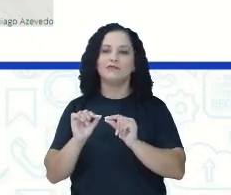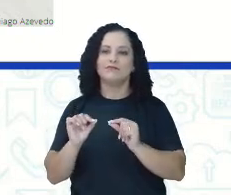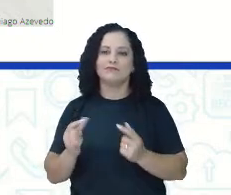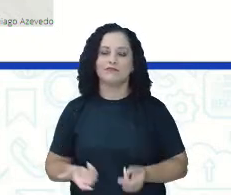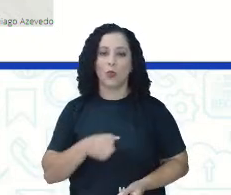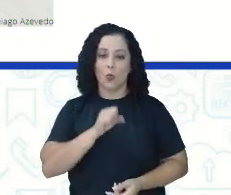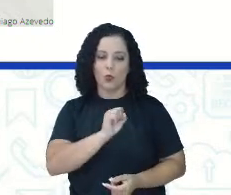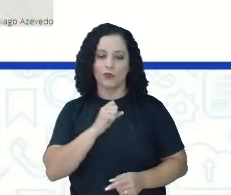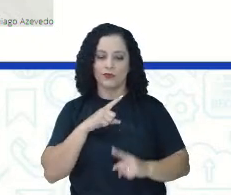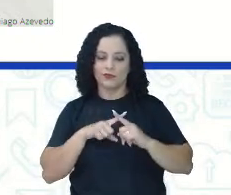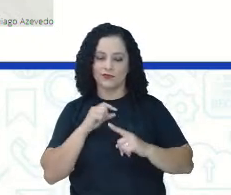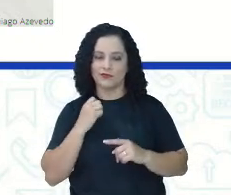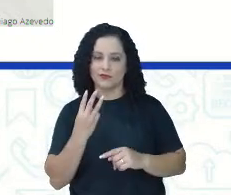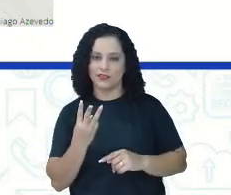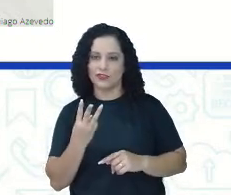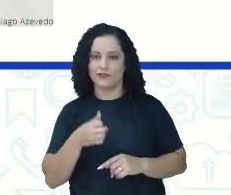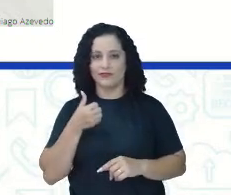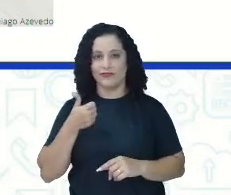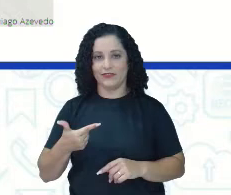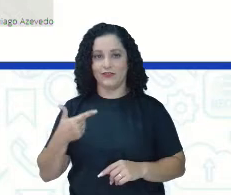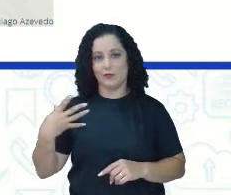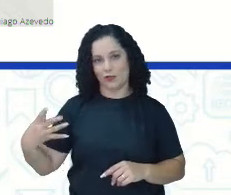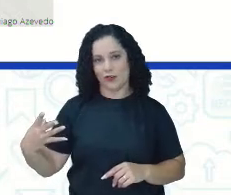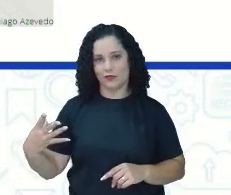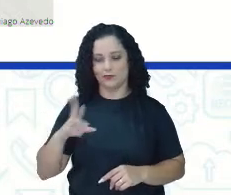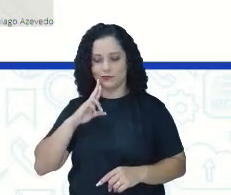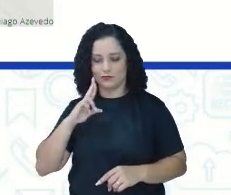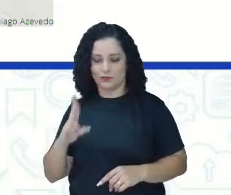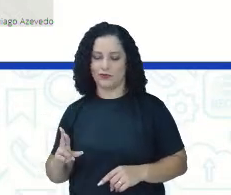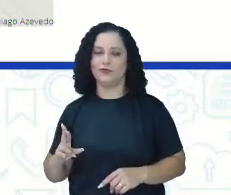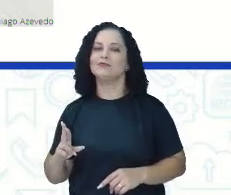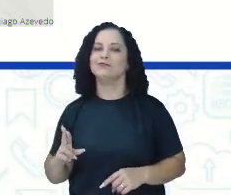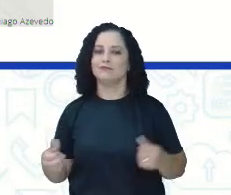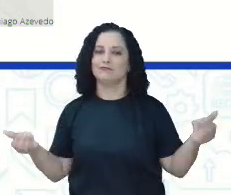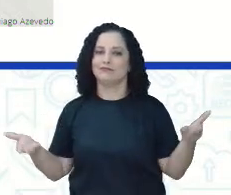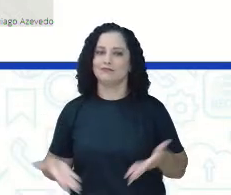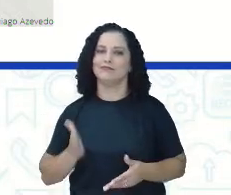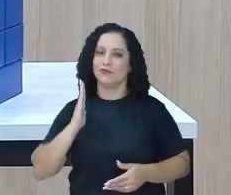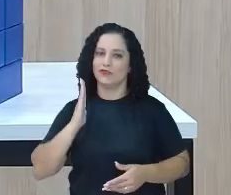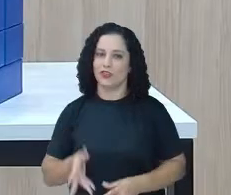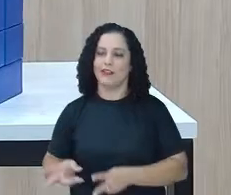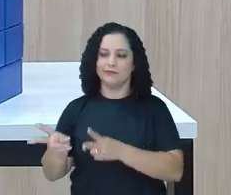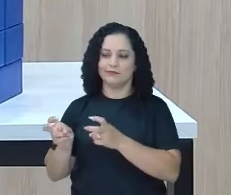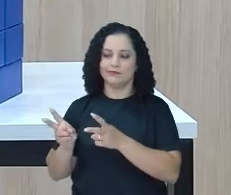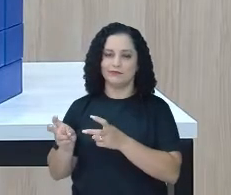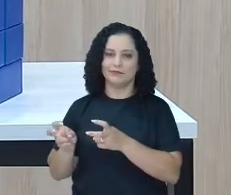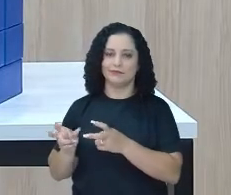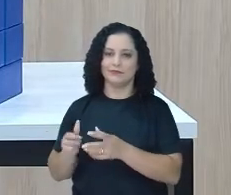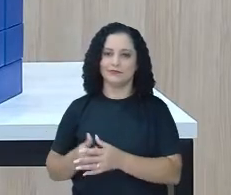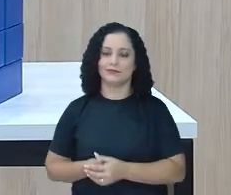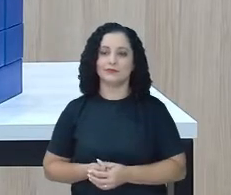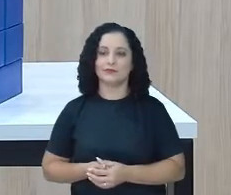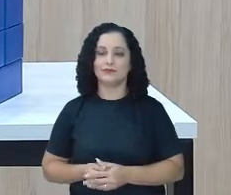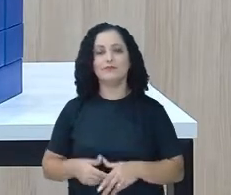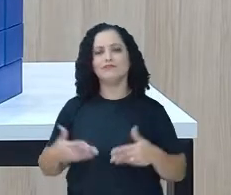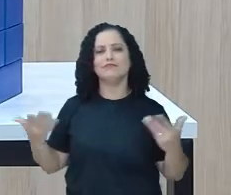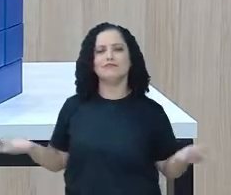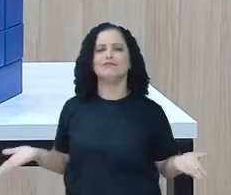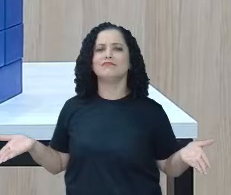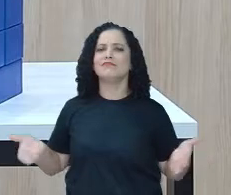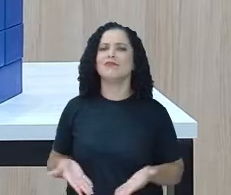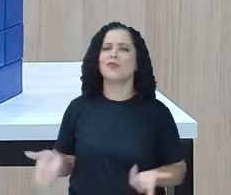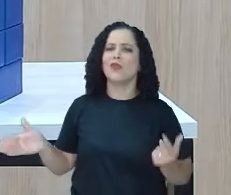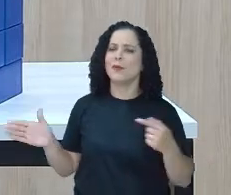vai ser 24 bloquinhos, pronto. Acredito que agora já dá para vocês perceberem por aí, né? E aí, professor